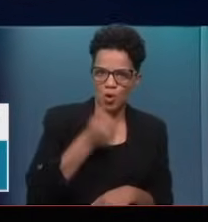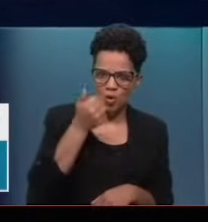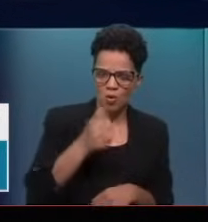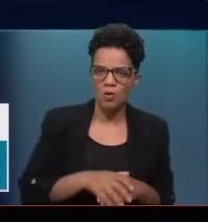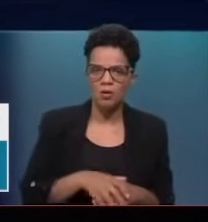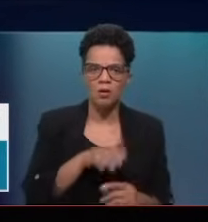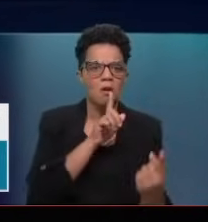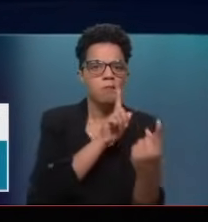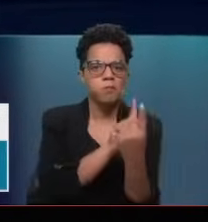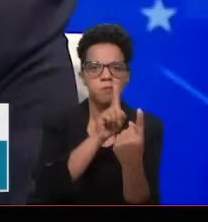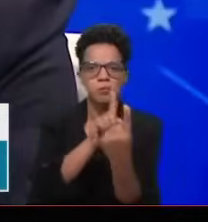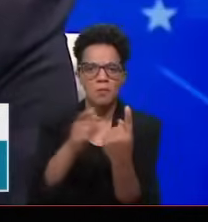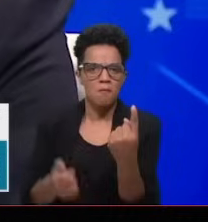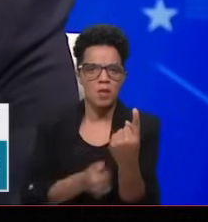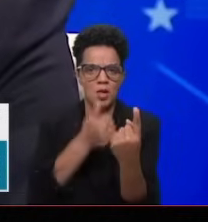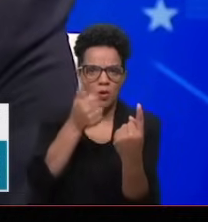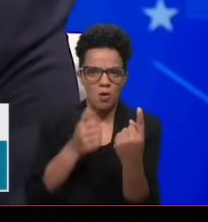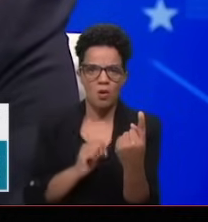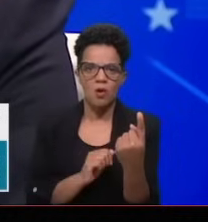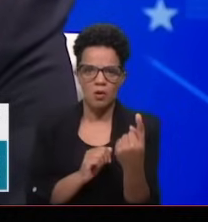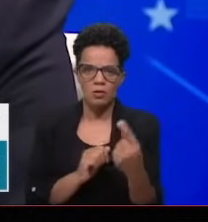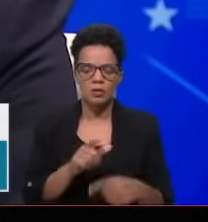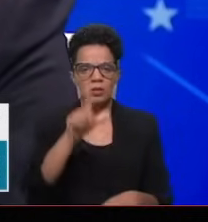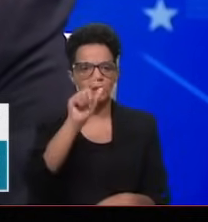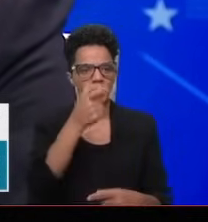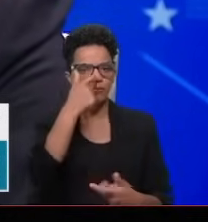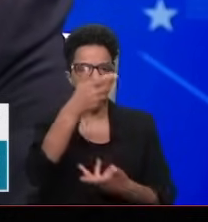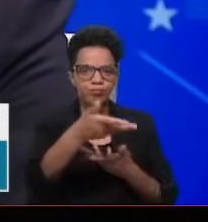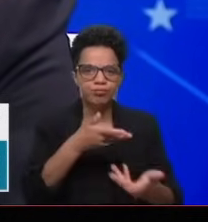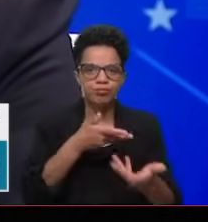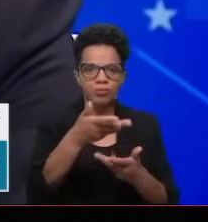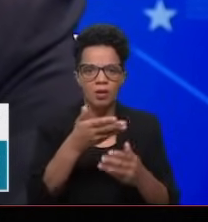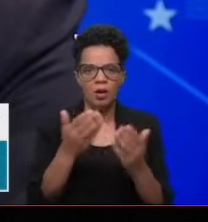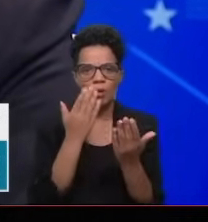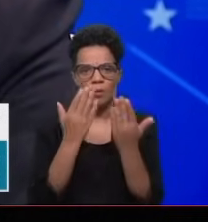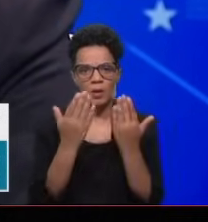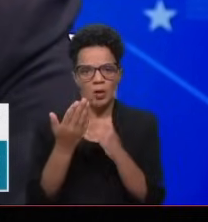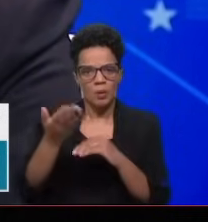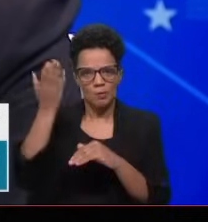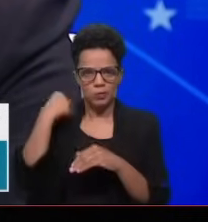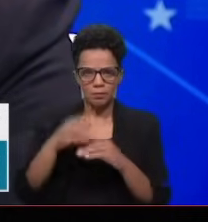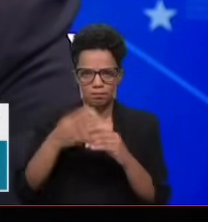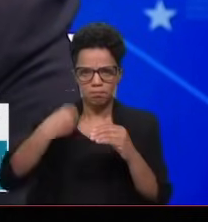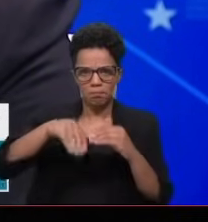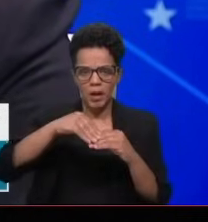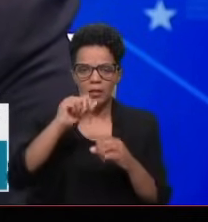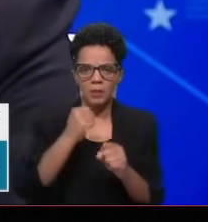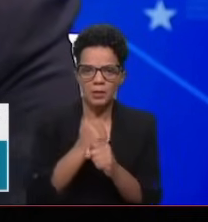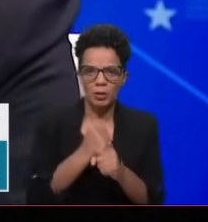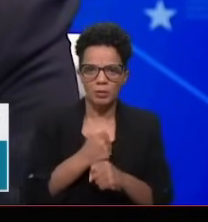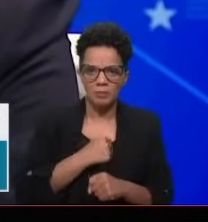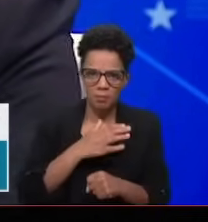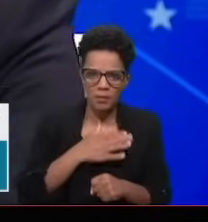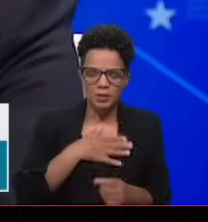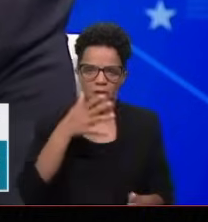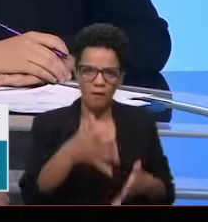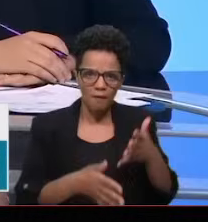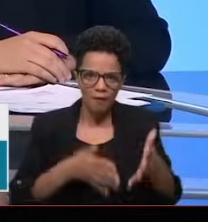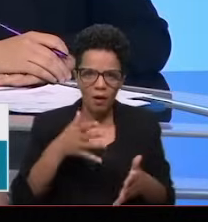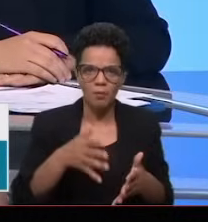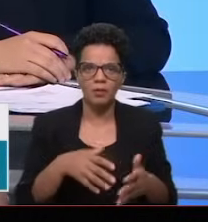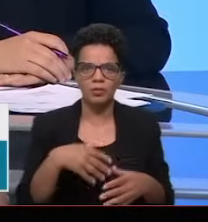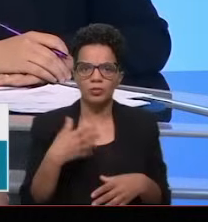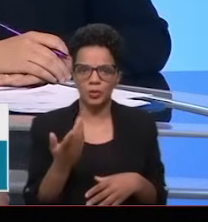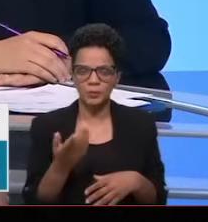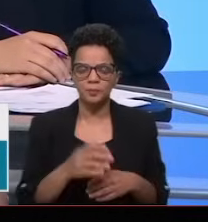atendimento muito melhor e muito mais humano do que tínhamos antigamente e não só e trabalharam em empresas trabalharam em fábricas trabalharam